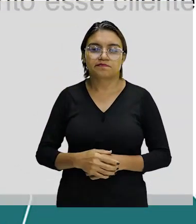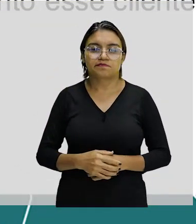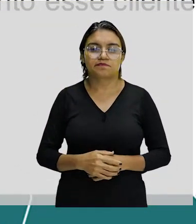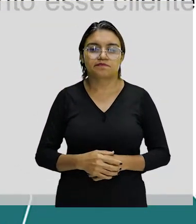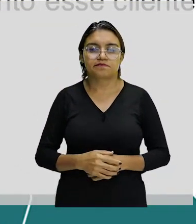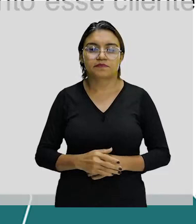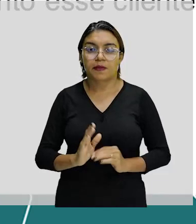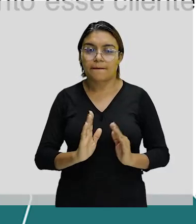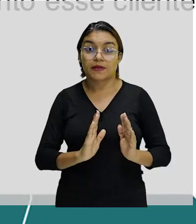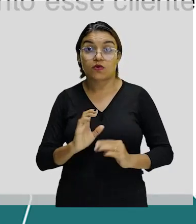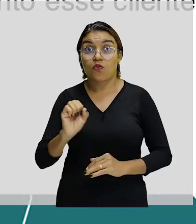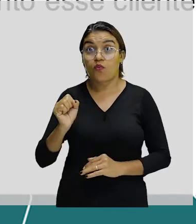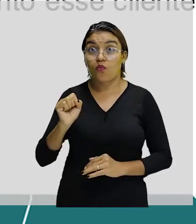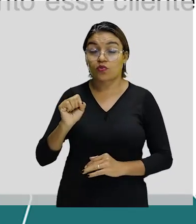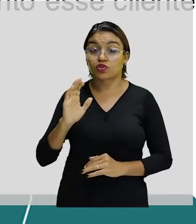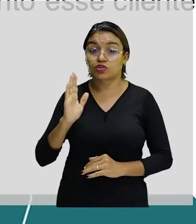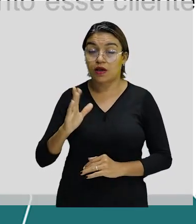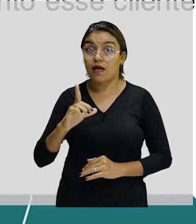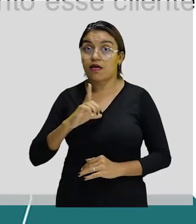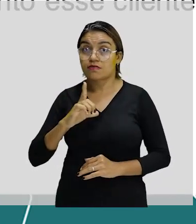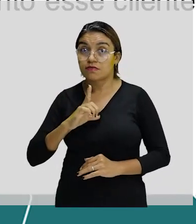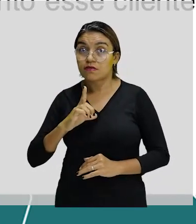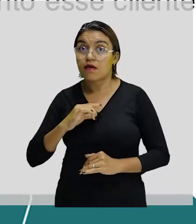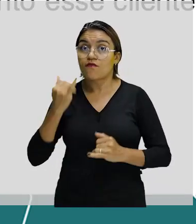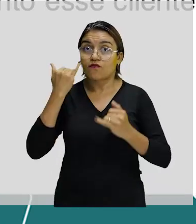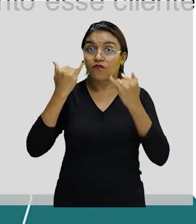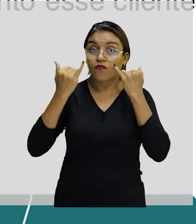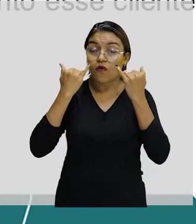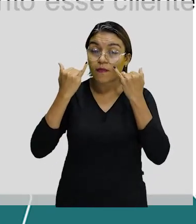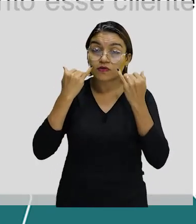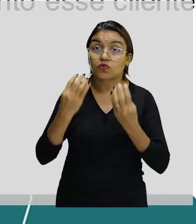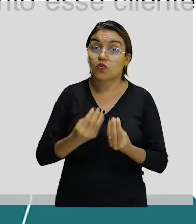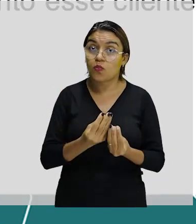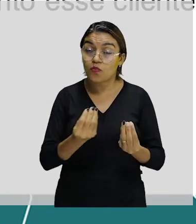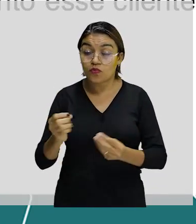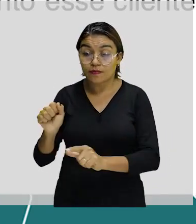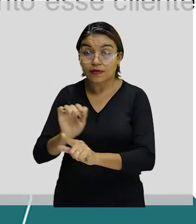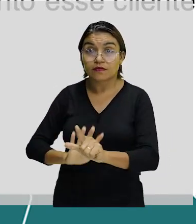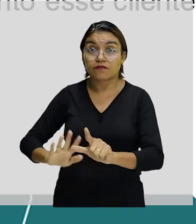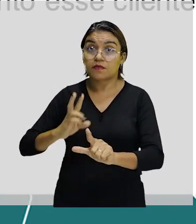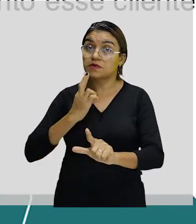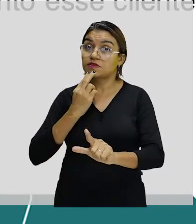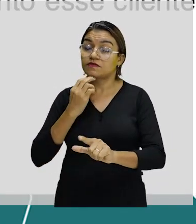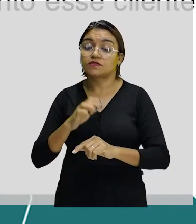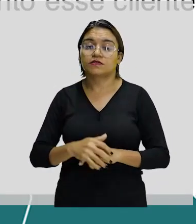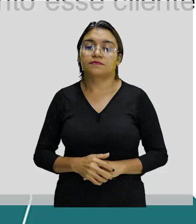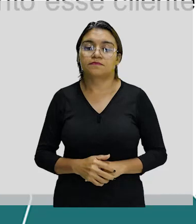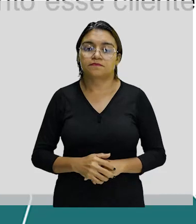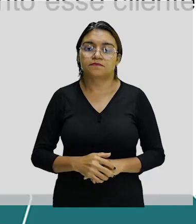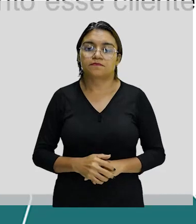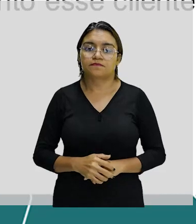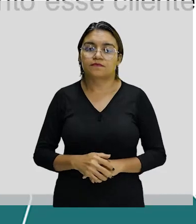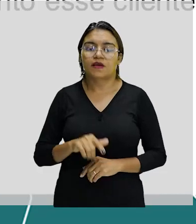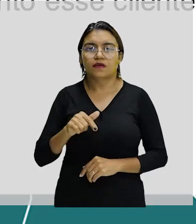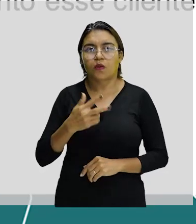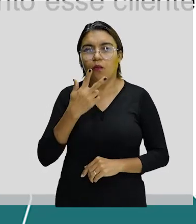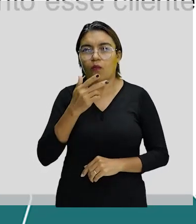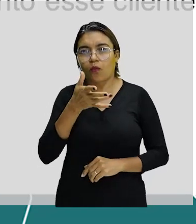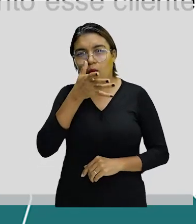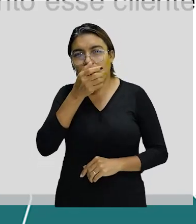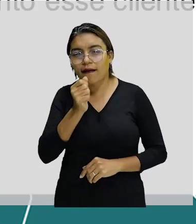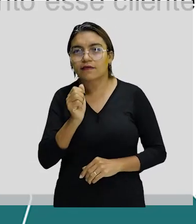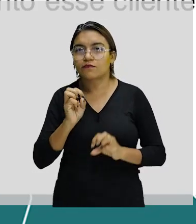significa dizer que já tem bastante informação para você. Justamente porque, como aqui já está praticamente na parte